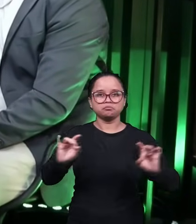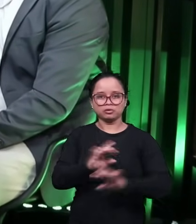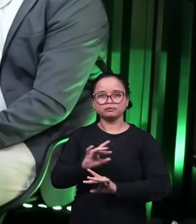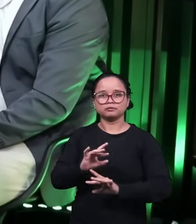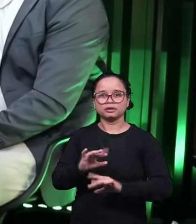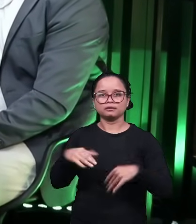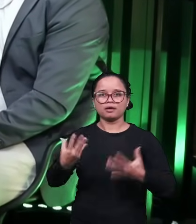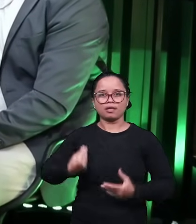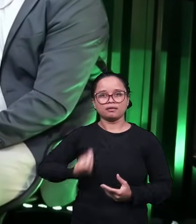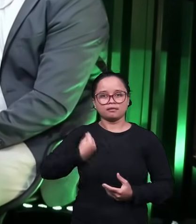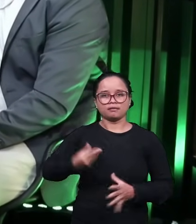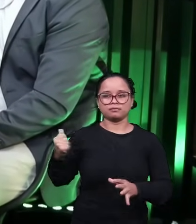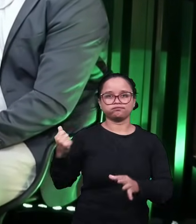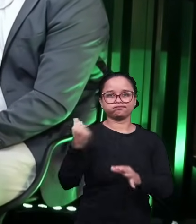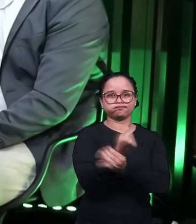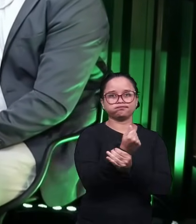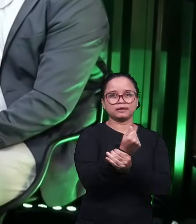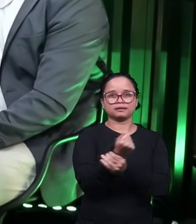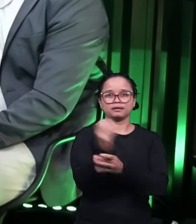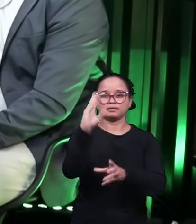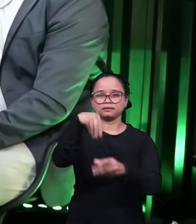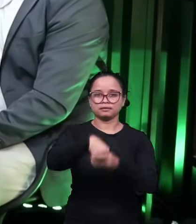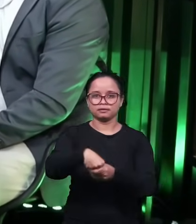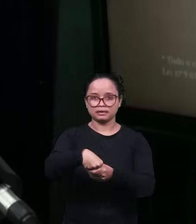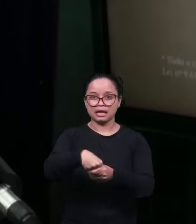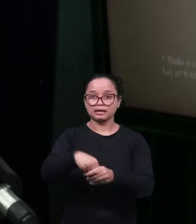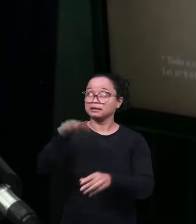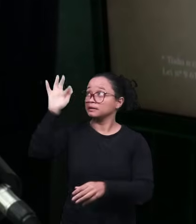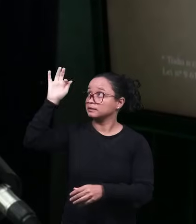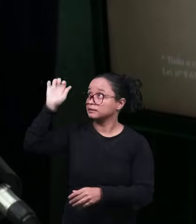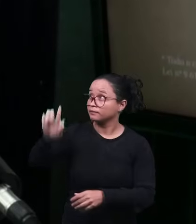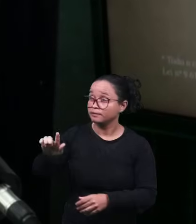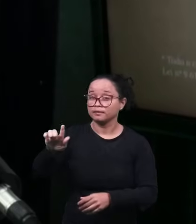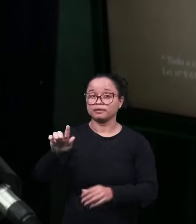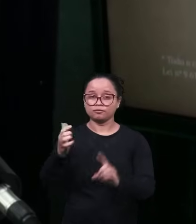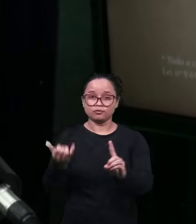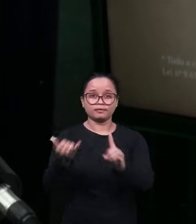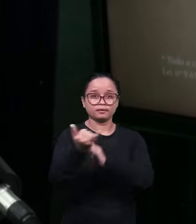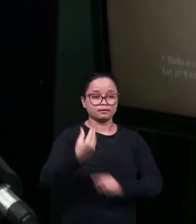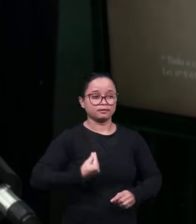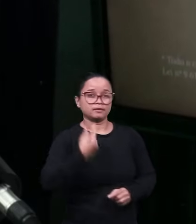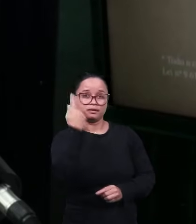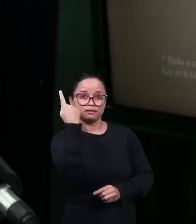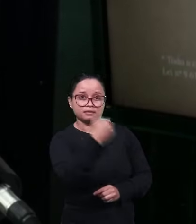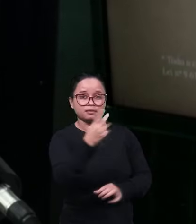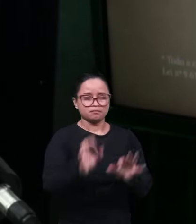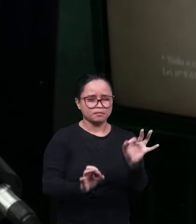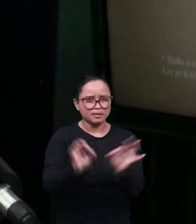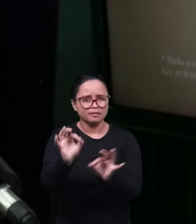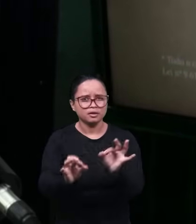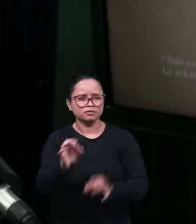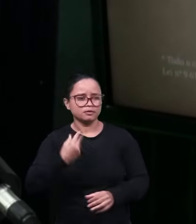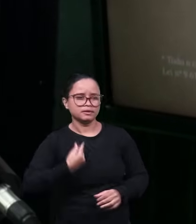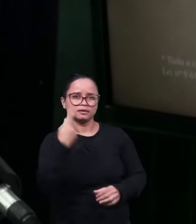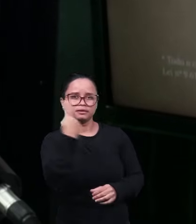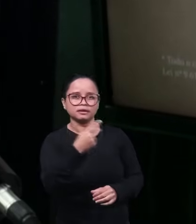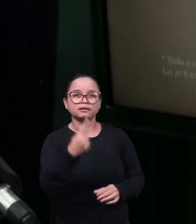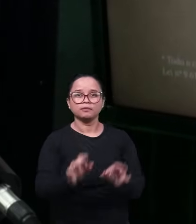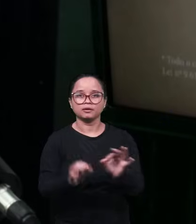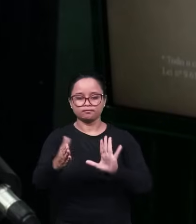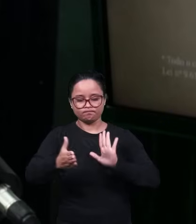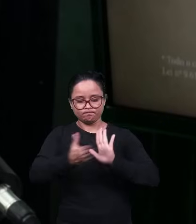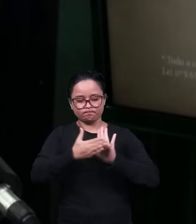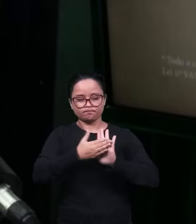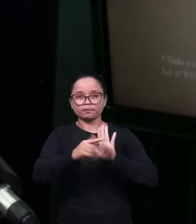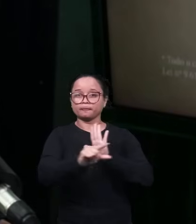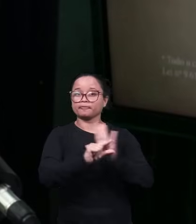de Abraão, a inserção da fé profética na vida dele preparou ele para esse projeto do versículo